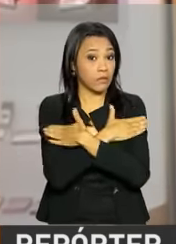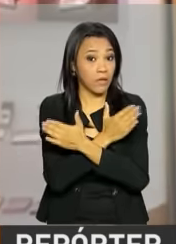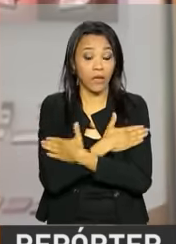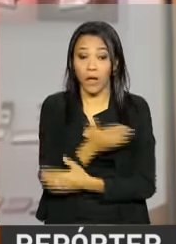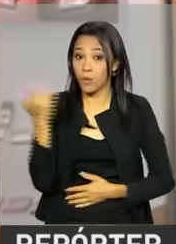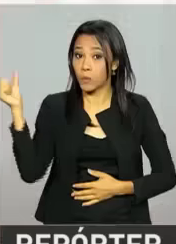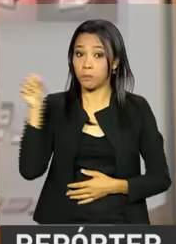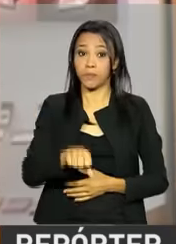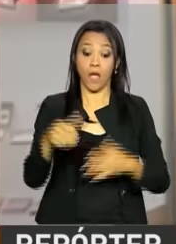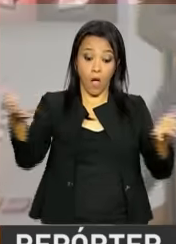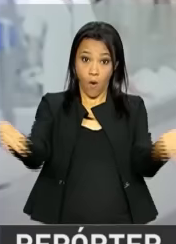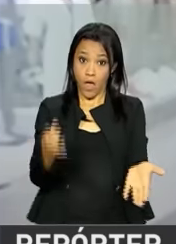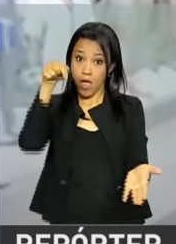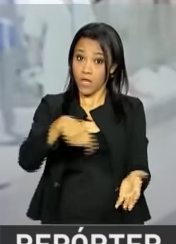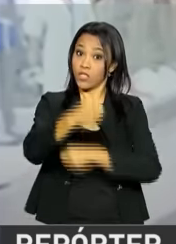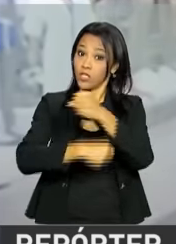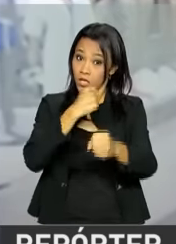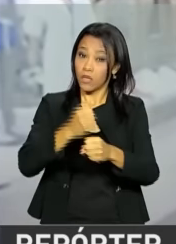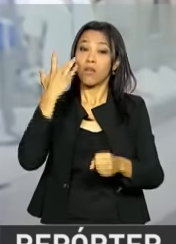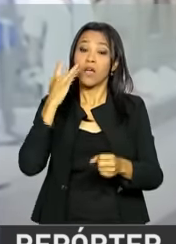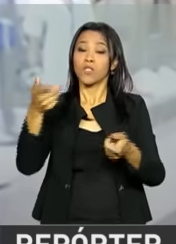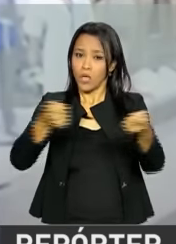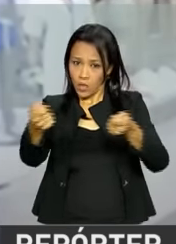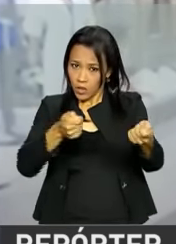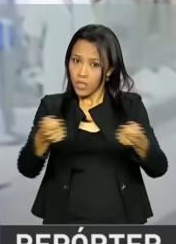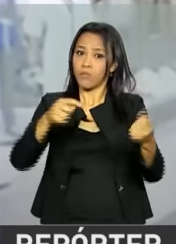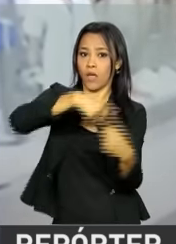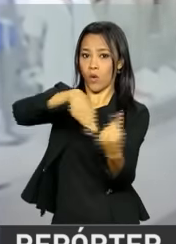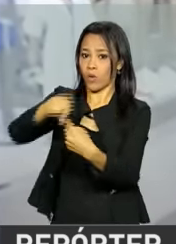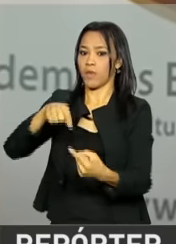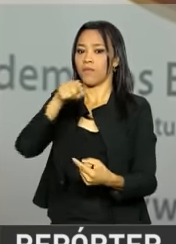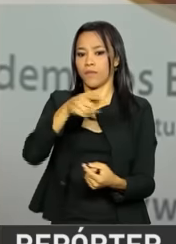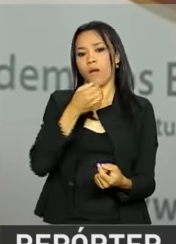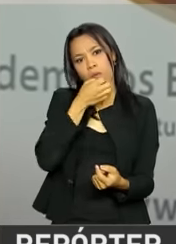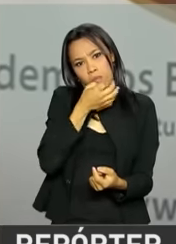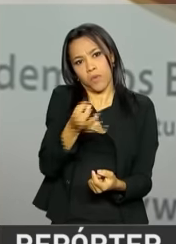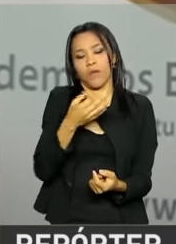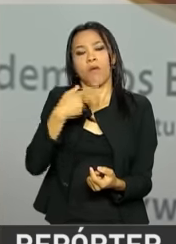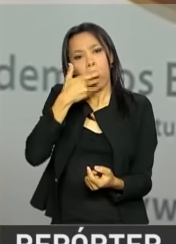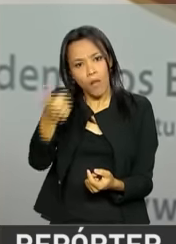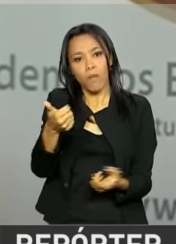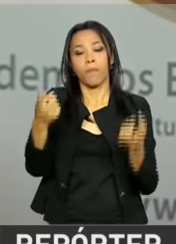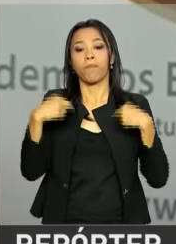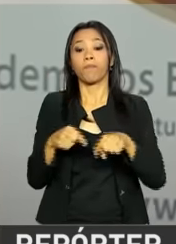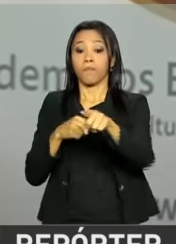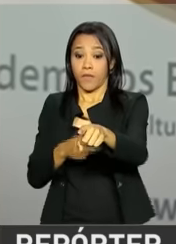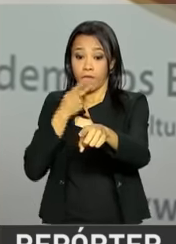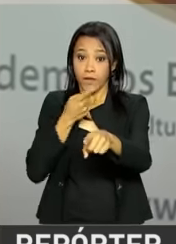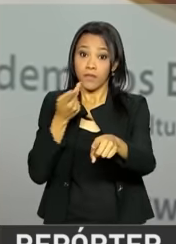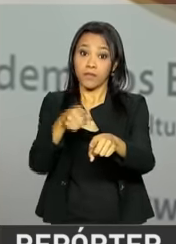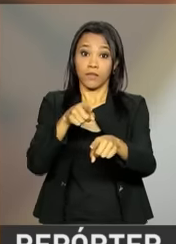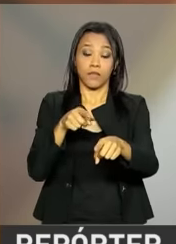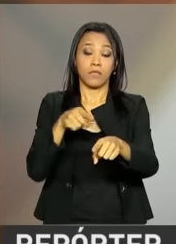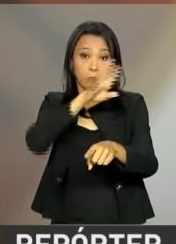a estabilidade Econômica eu acho que melhora esse ano eu para mim pelo menos tem sido melhor de acordo com o presidente da ordem dos economistas do